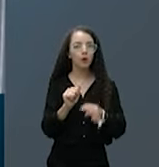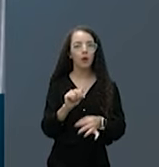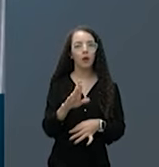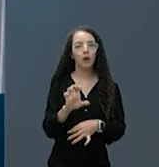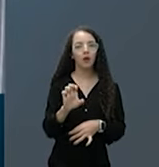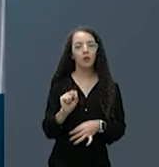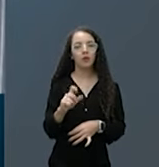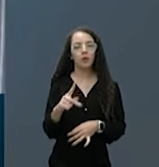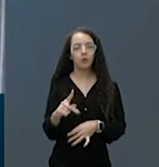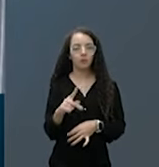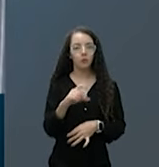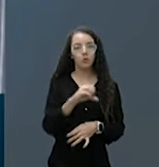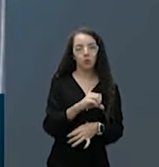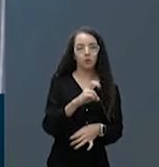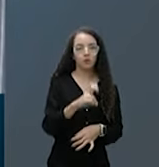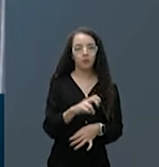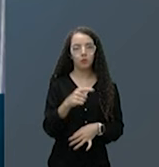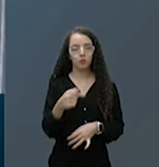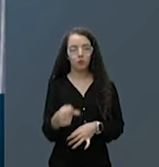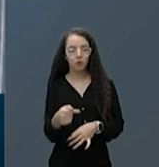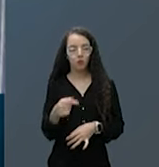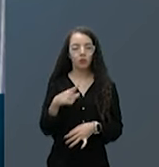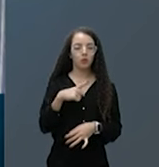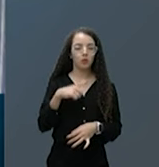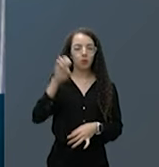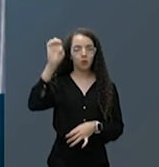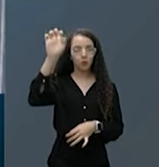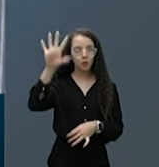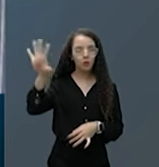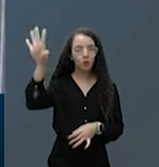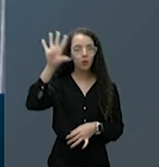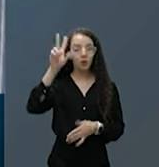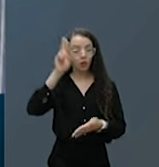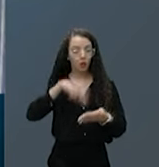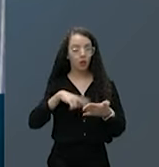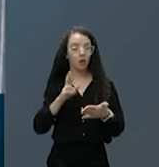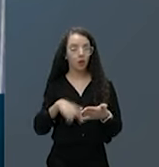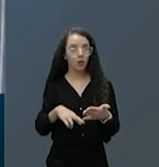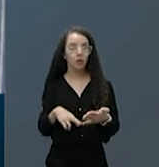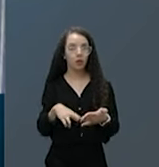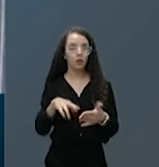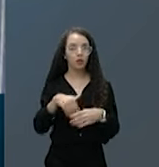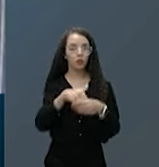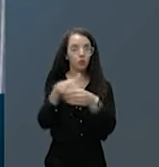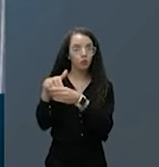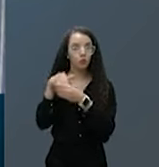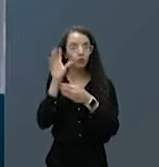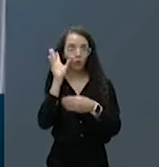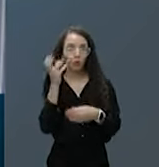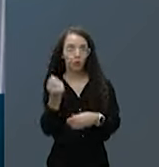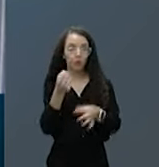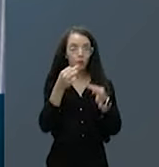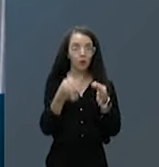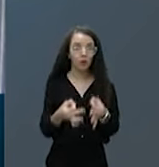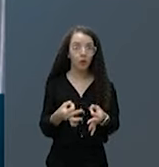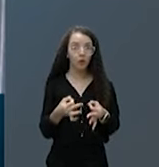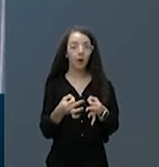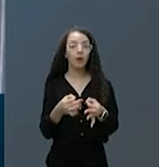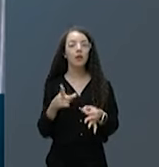957-821 do Mato Grosso do Sul, de que fui relatora para o acordo e no qual se fixou a tese de que,